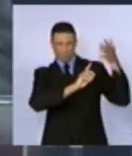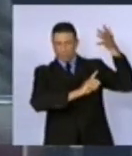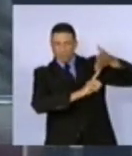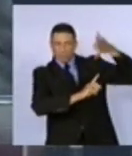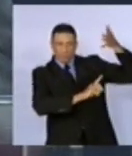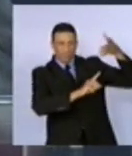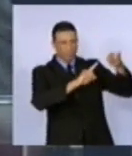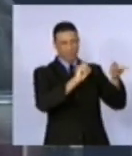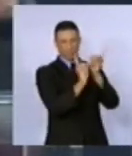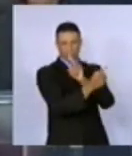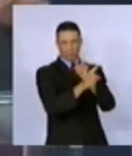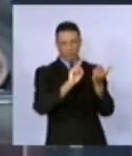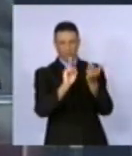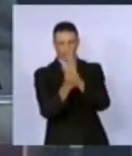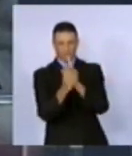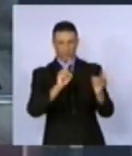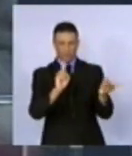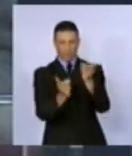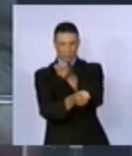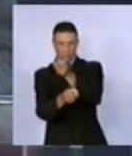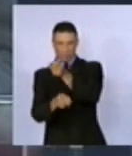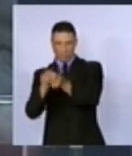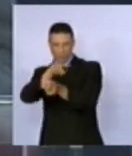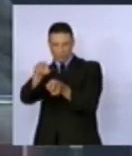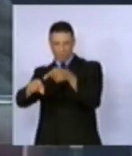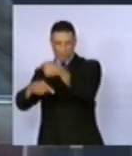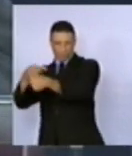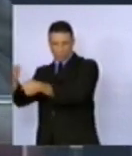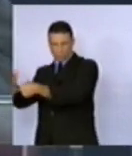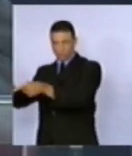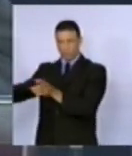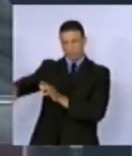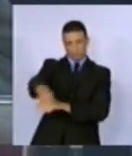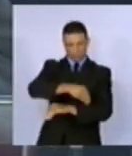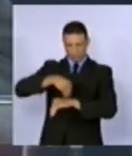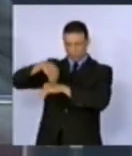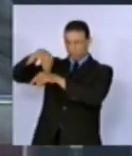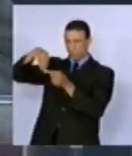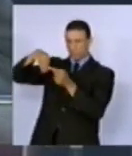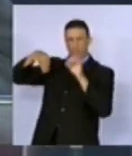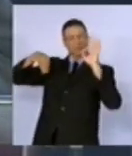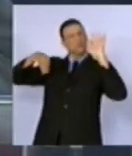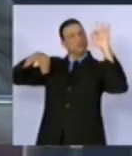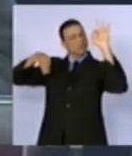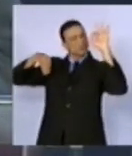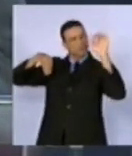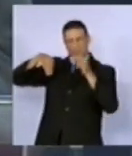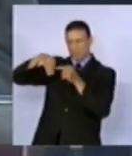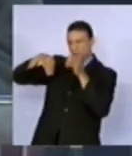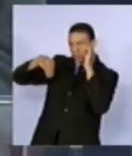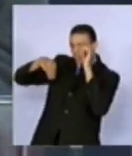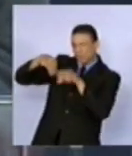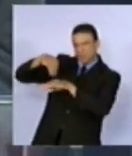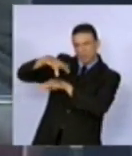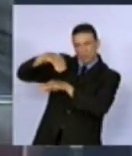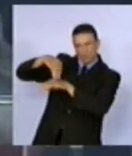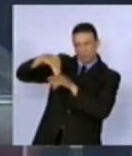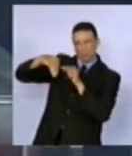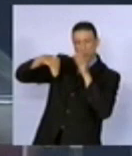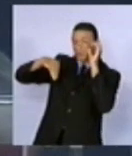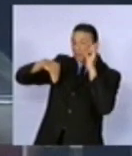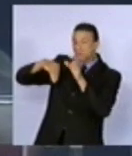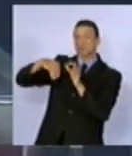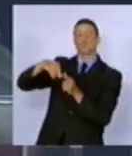assuntos mas trouxe é r crescimento bastante é interessante para todos nós